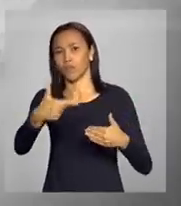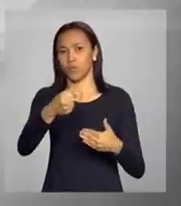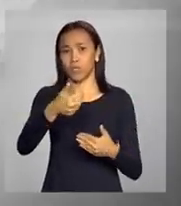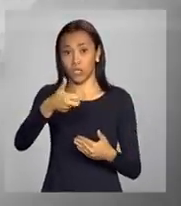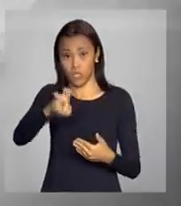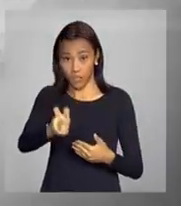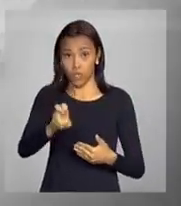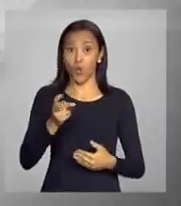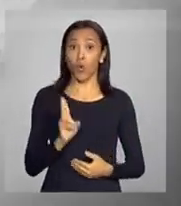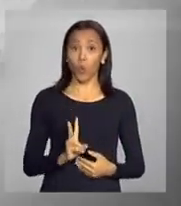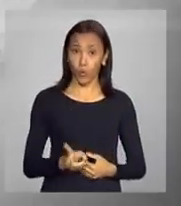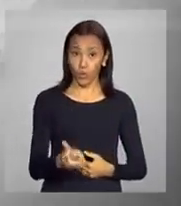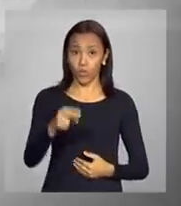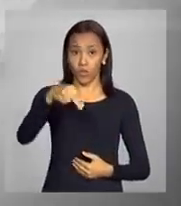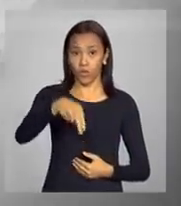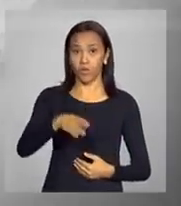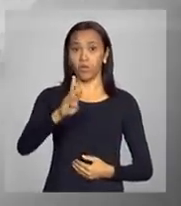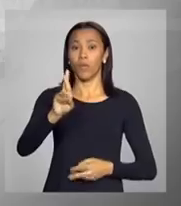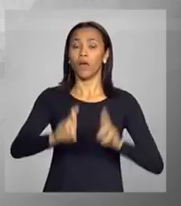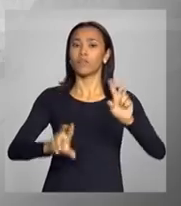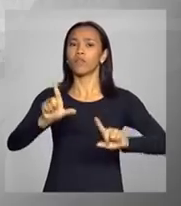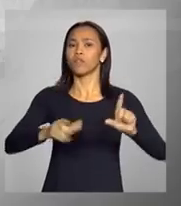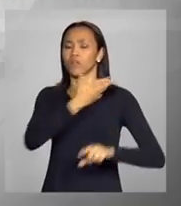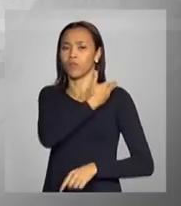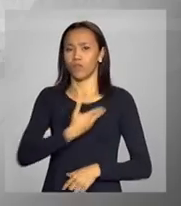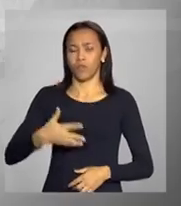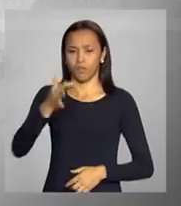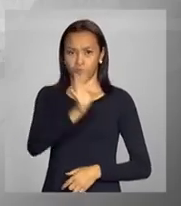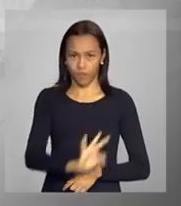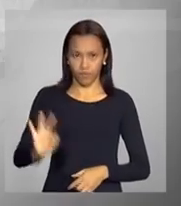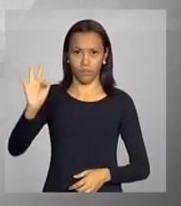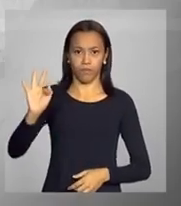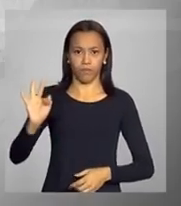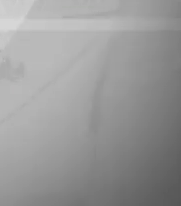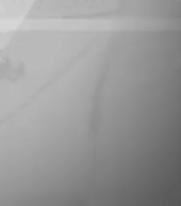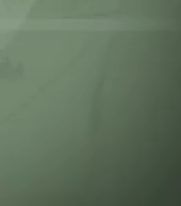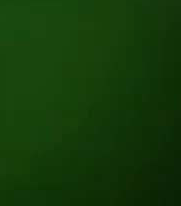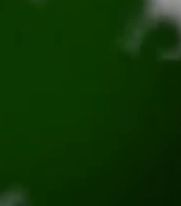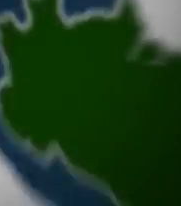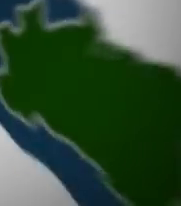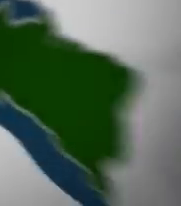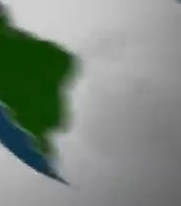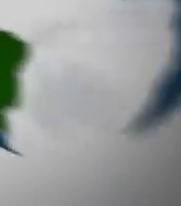a 2015. Continue com a gente na NBR, a TV do Governo Federal.